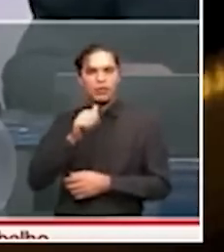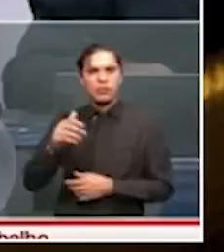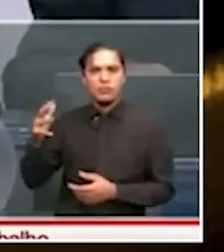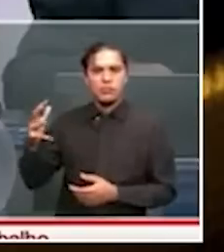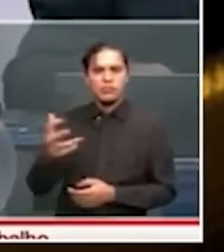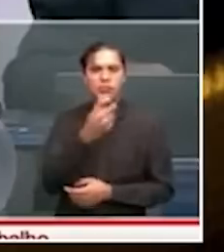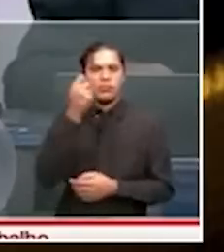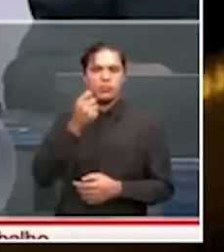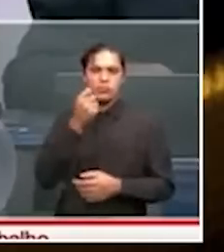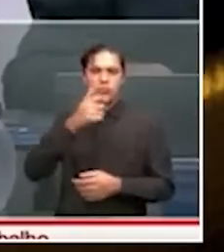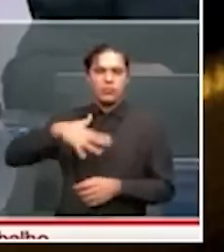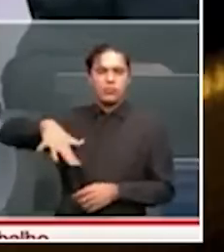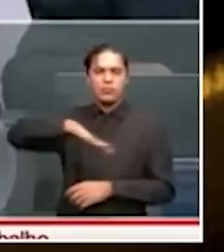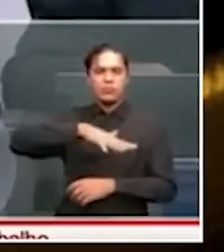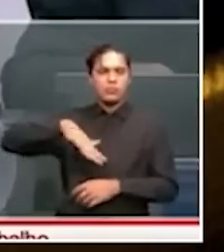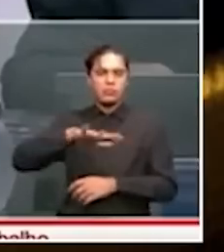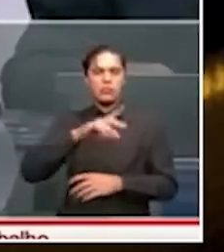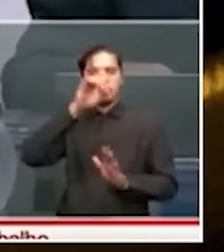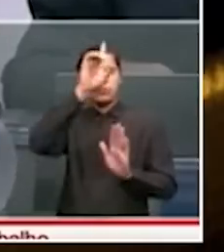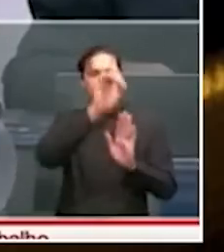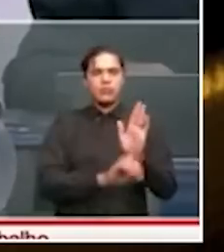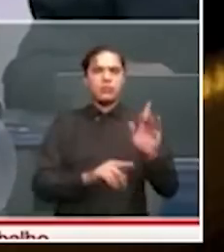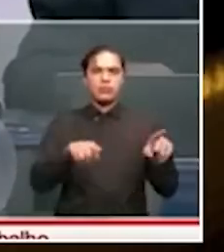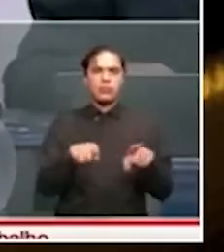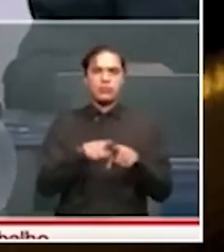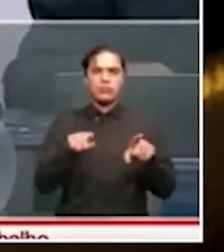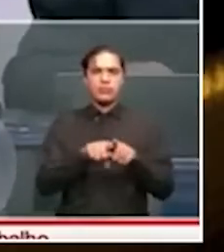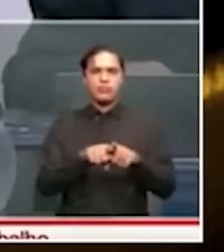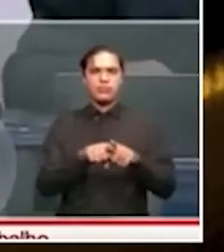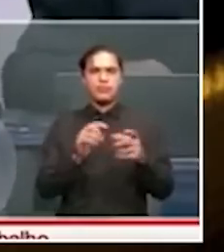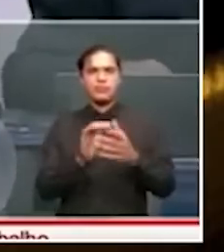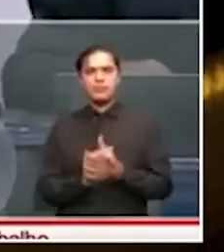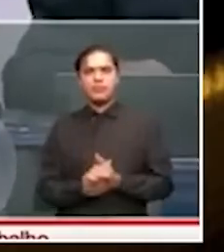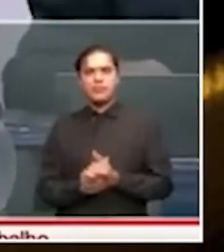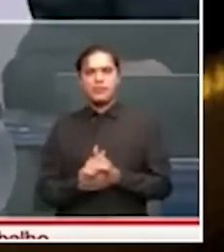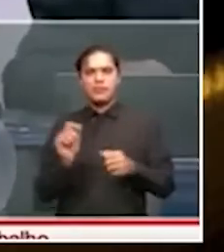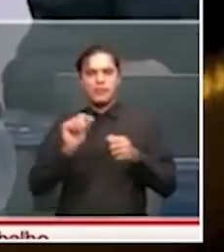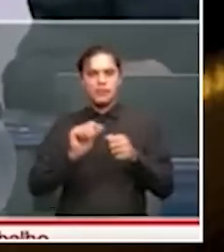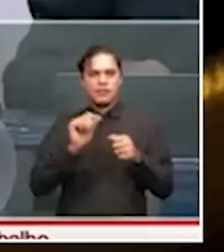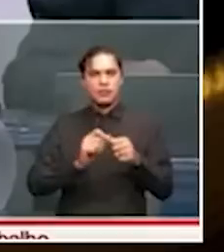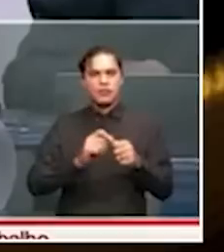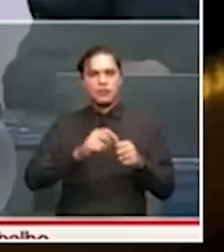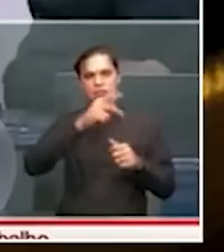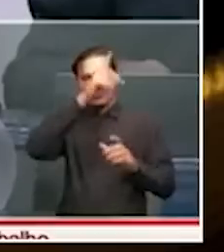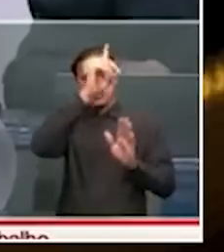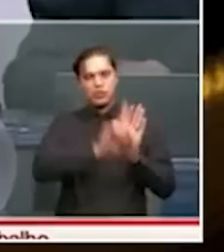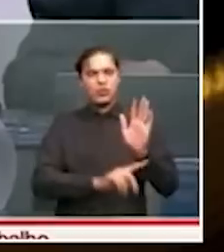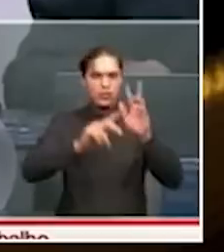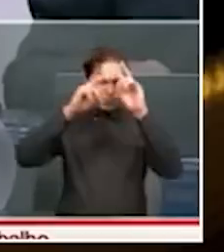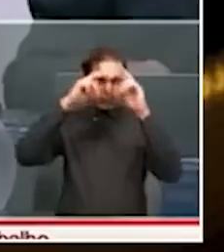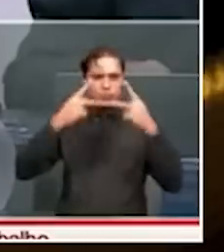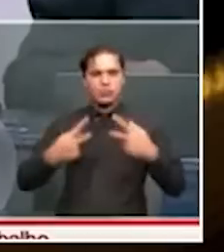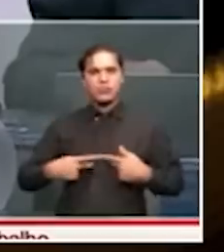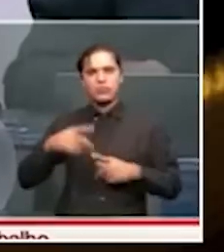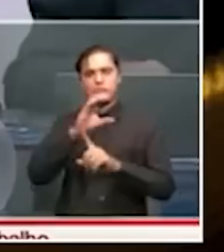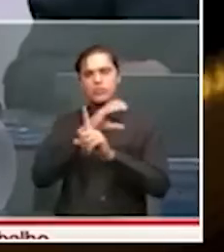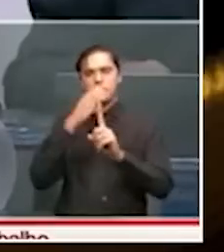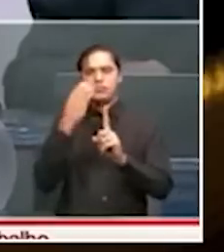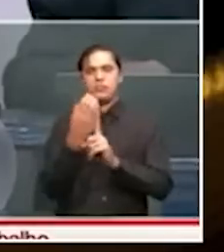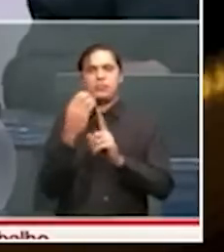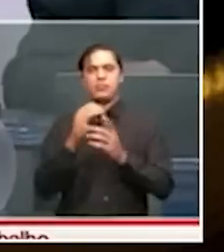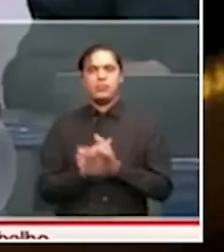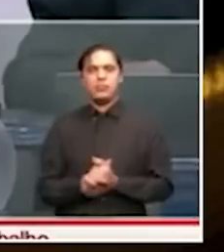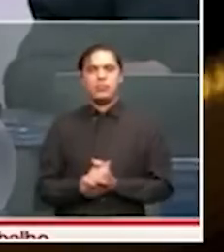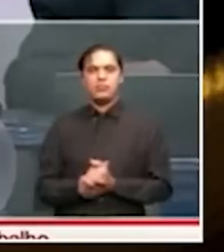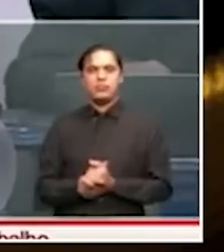a caso para saber se elas têm competência, mas das quatro anteriores, porque recentemente houve mais quatro indicações de